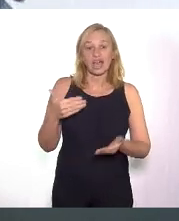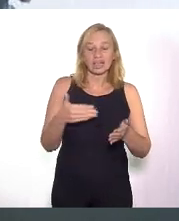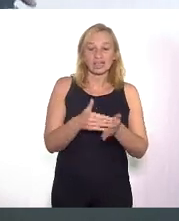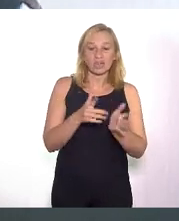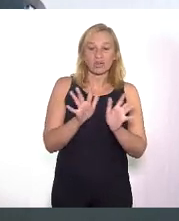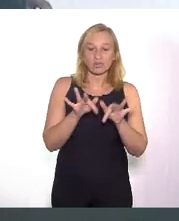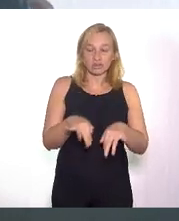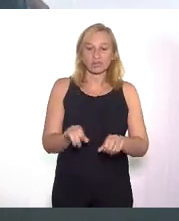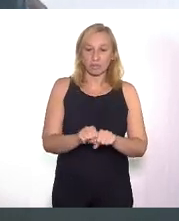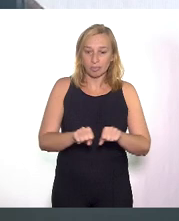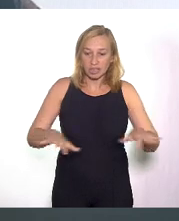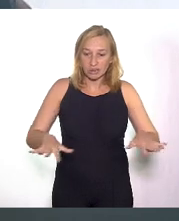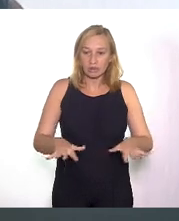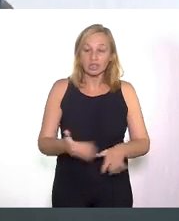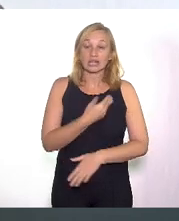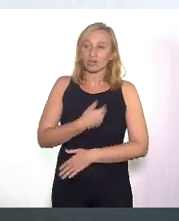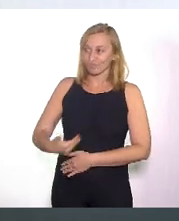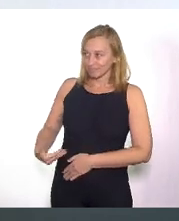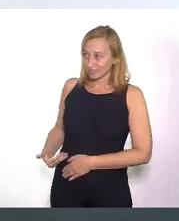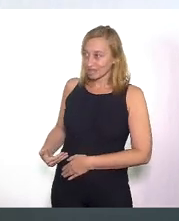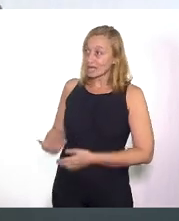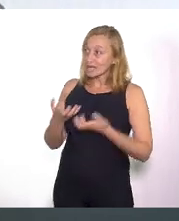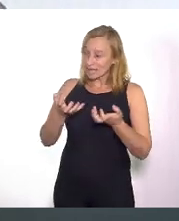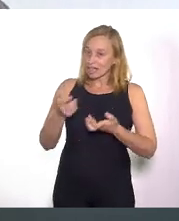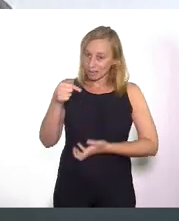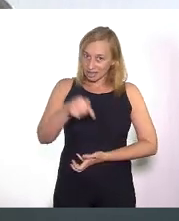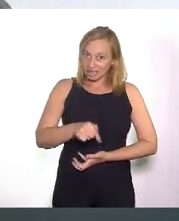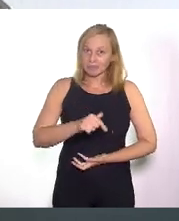pandemia. E aí, governador, quero aqui